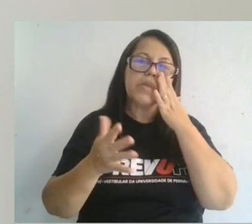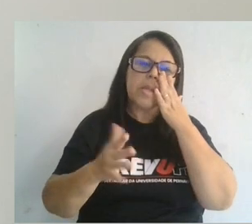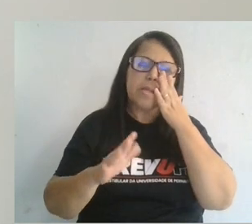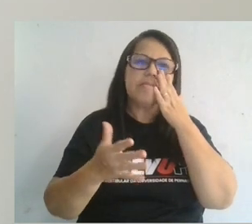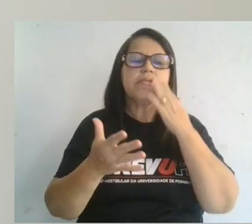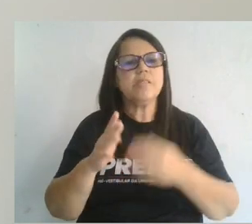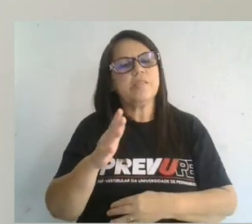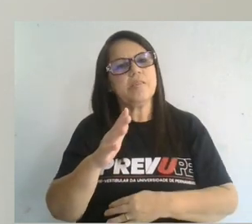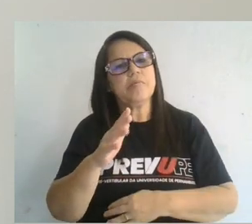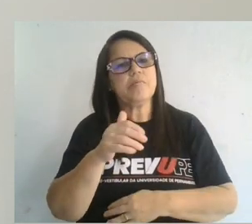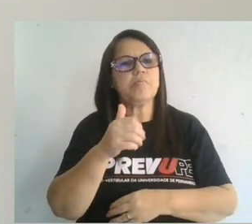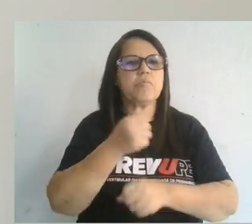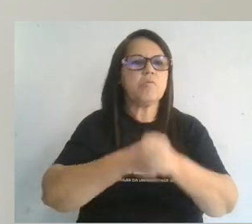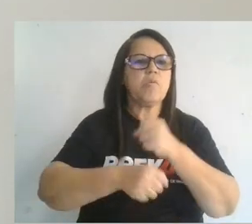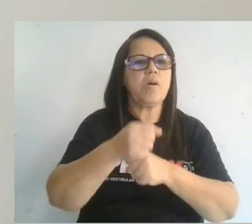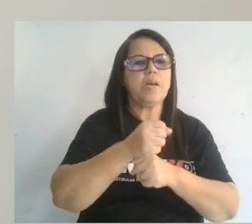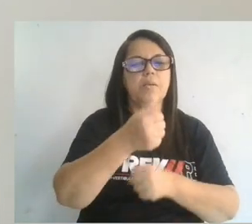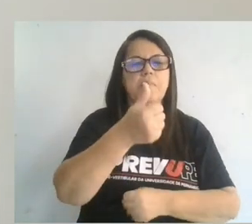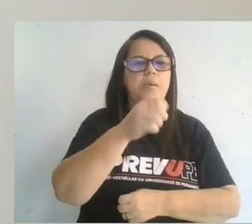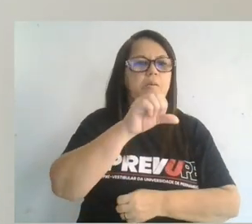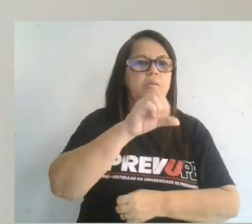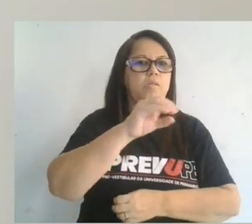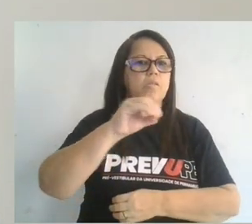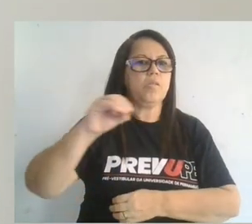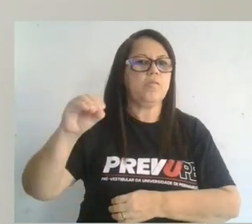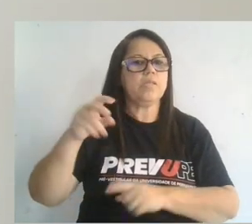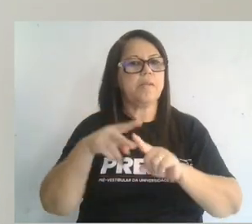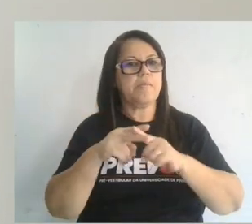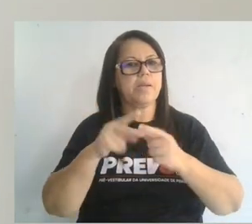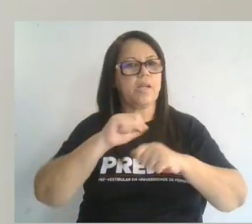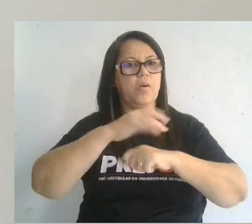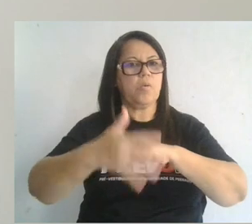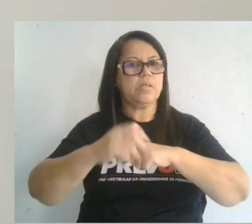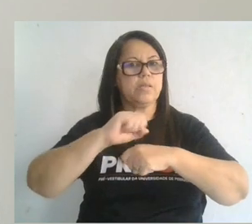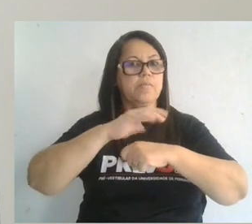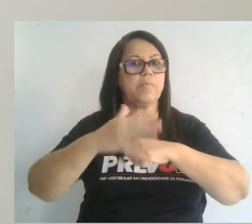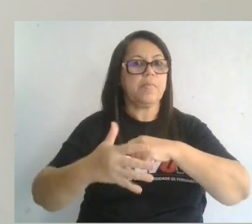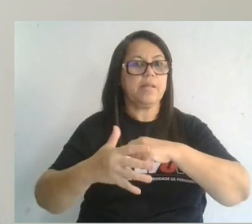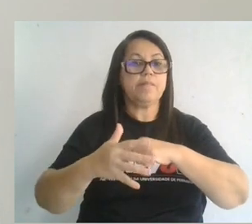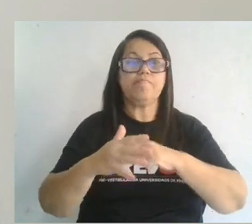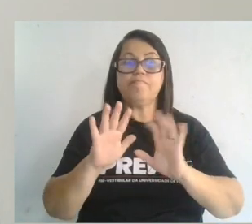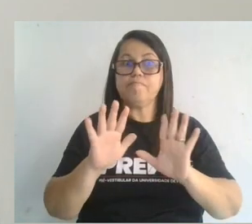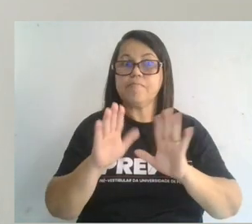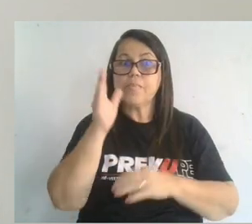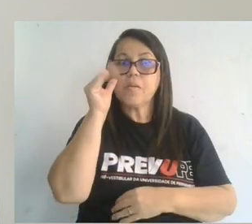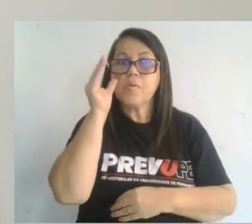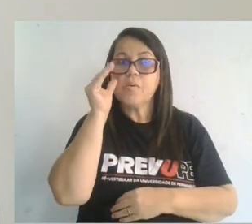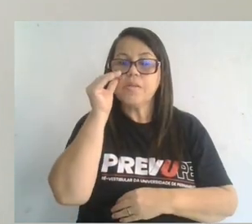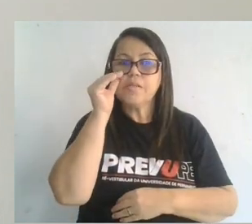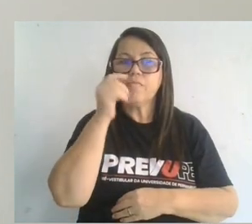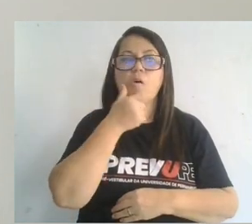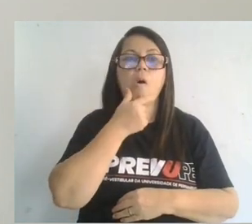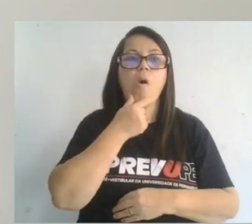Nova já um pouco velha, de 1900, que é chamada a mecânica quântica. Inclusive, uma